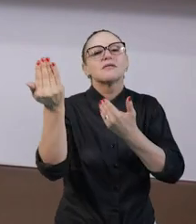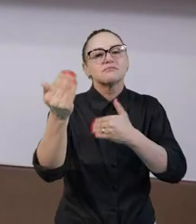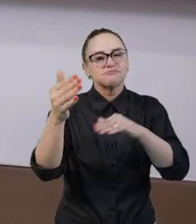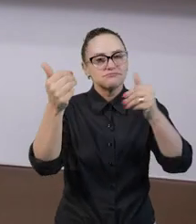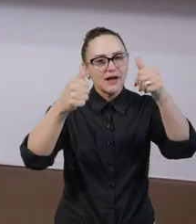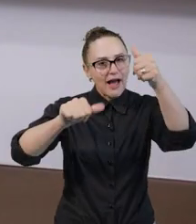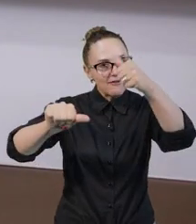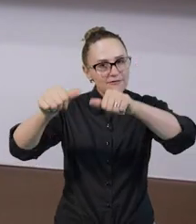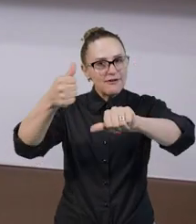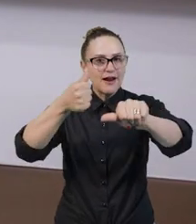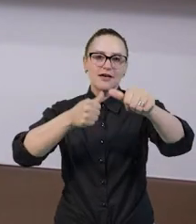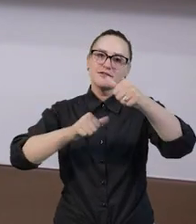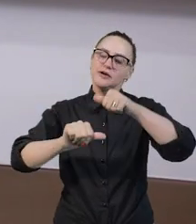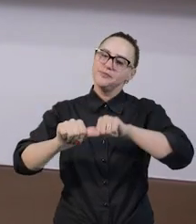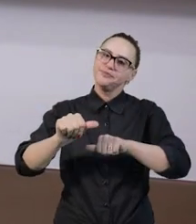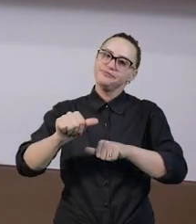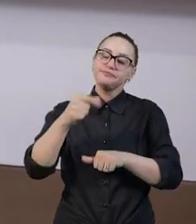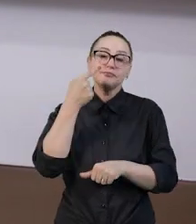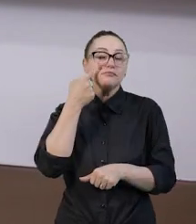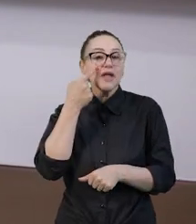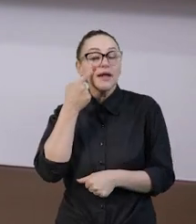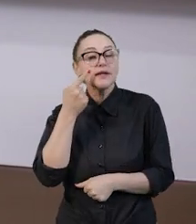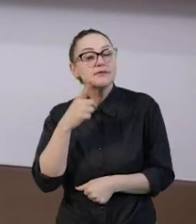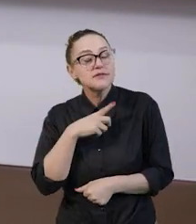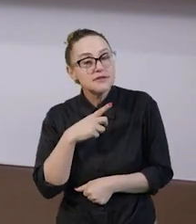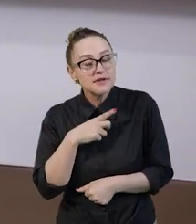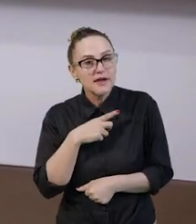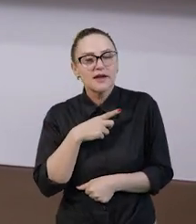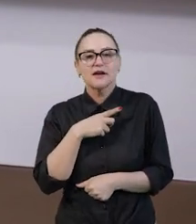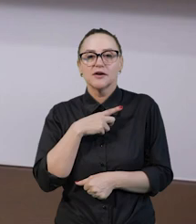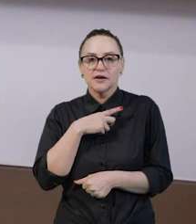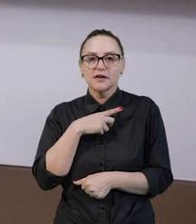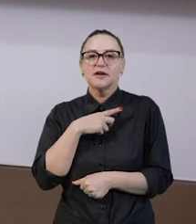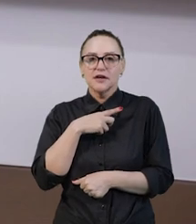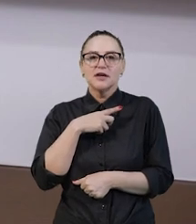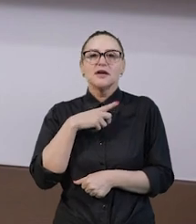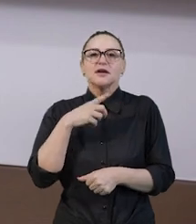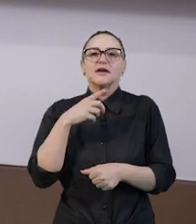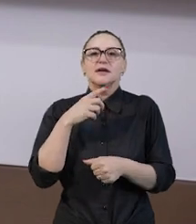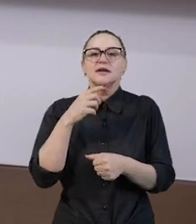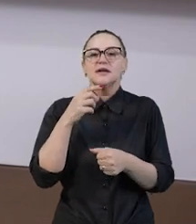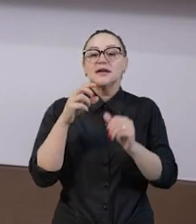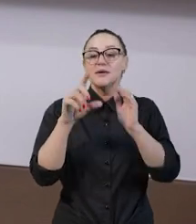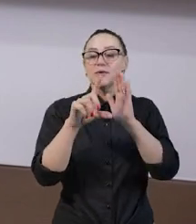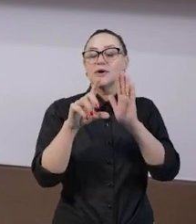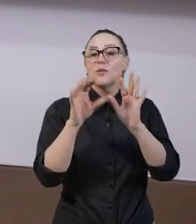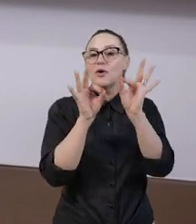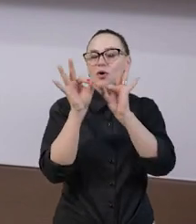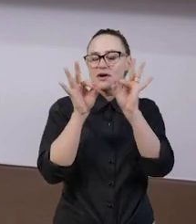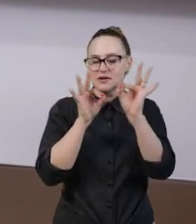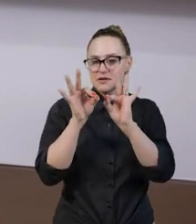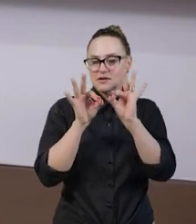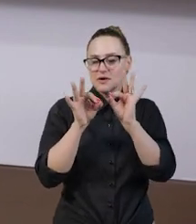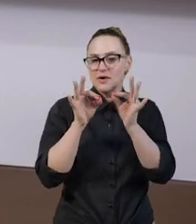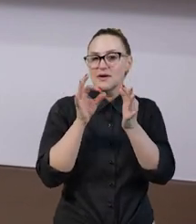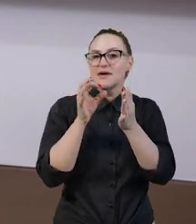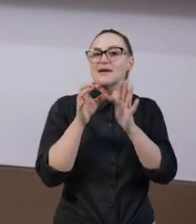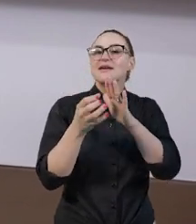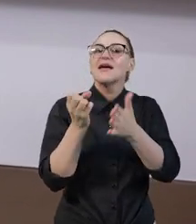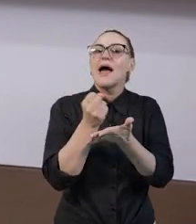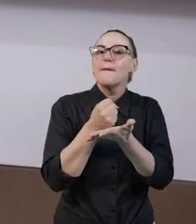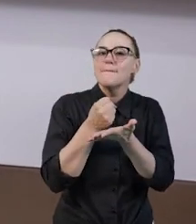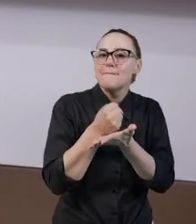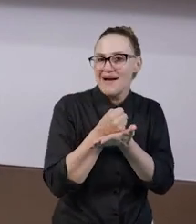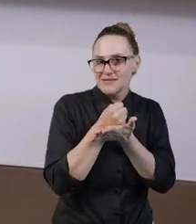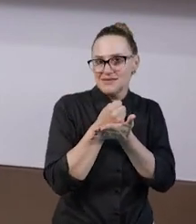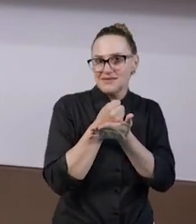dispositivos legais que embasam a nossa fundamentação teórico-metodológica enquanto o